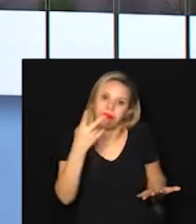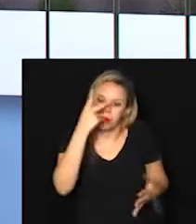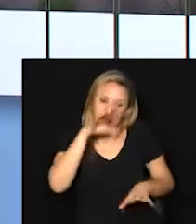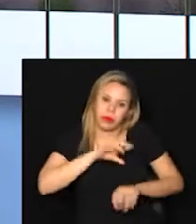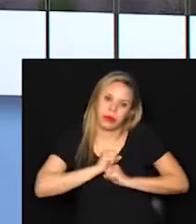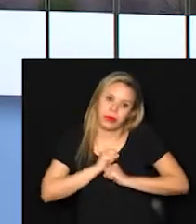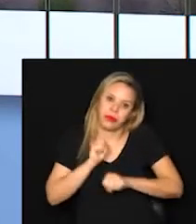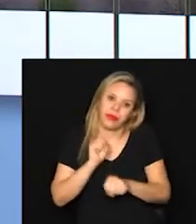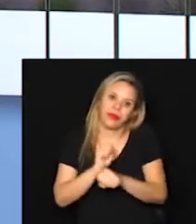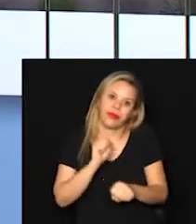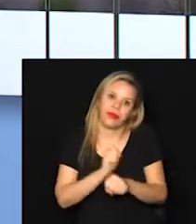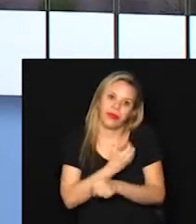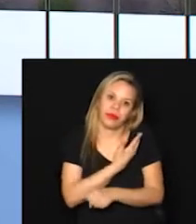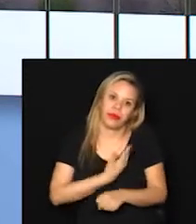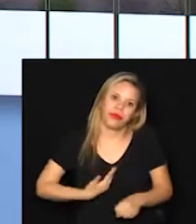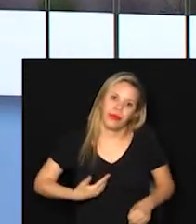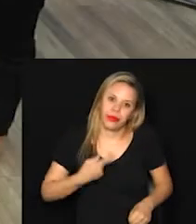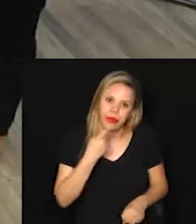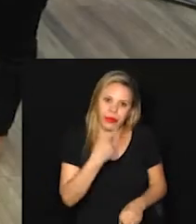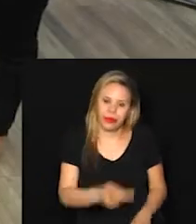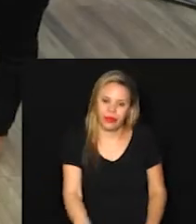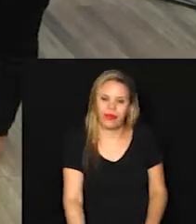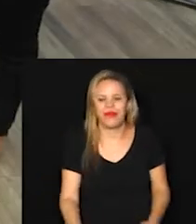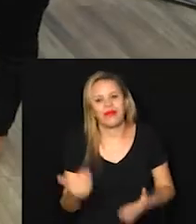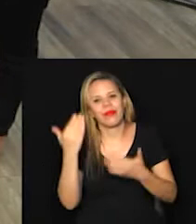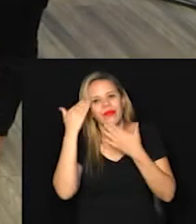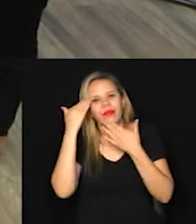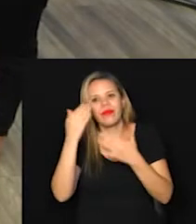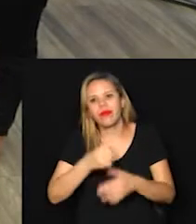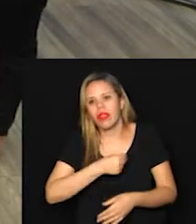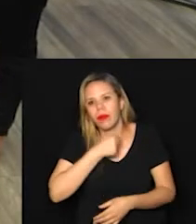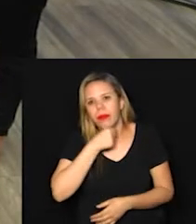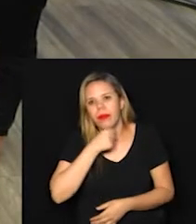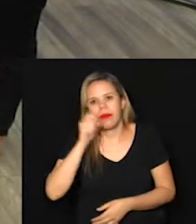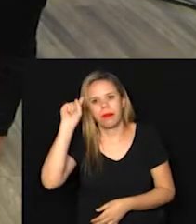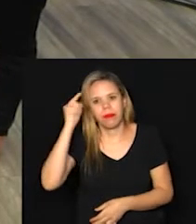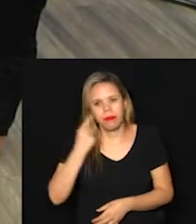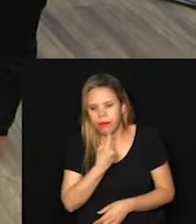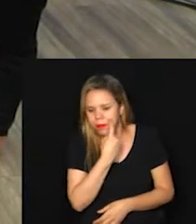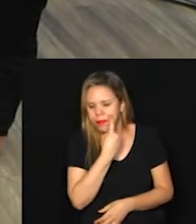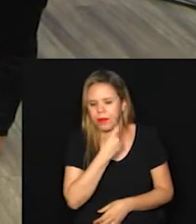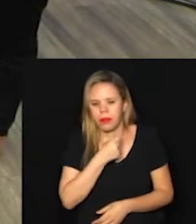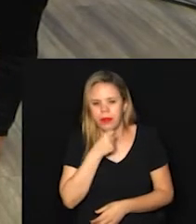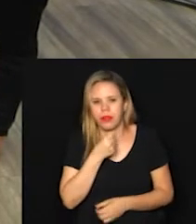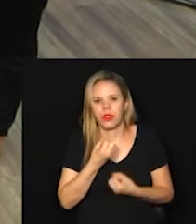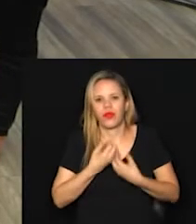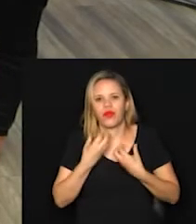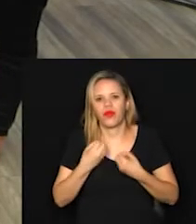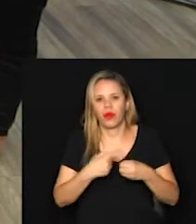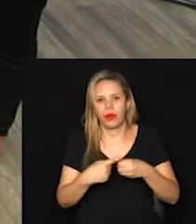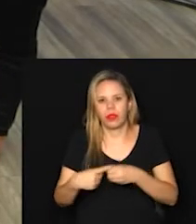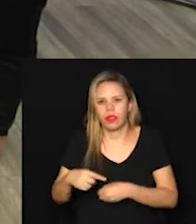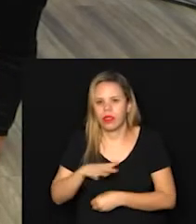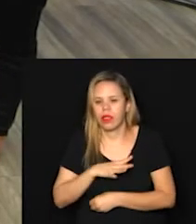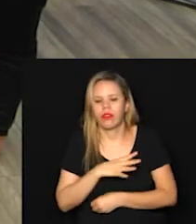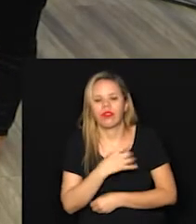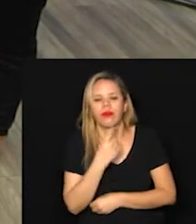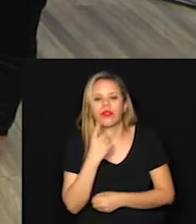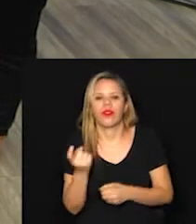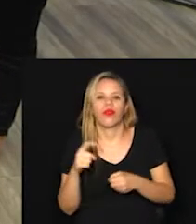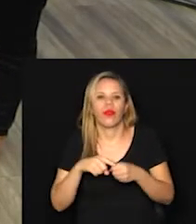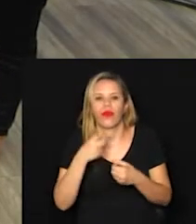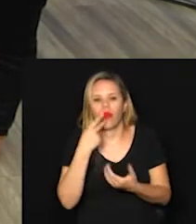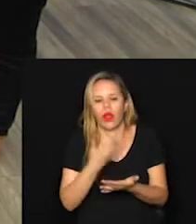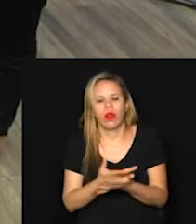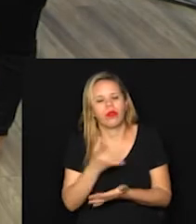aguardar as autoridades. Muito obrigado, então, Mina, com as informações da Metrópole de Campinas, falando sobre o retorno das